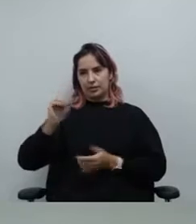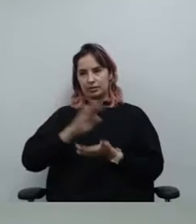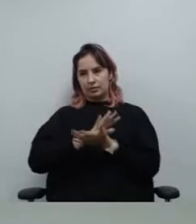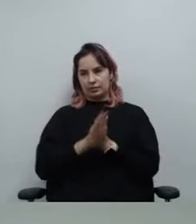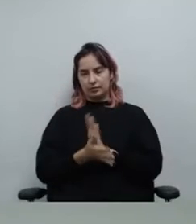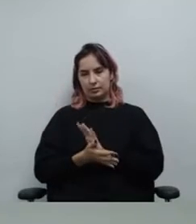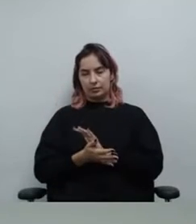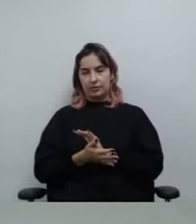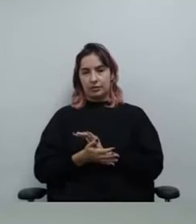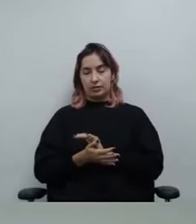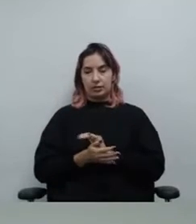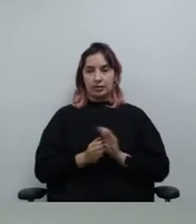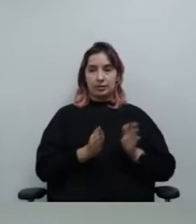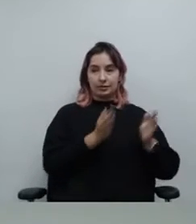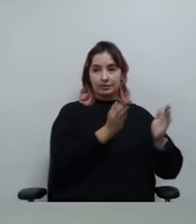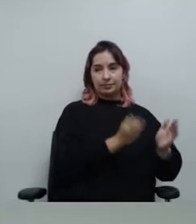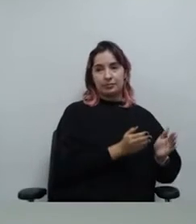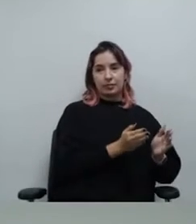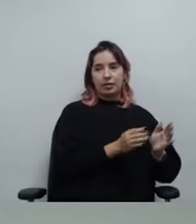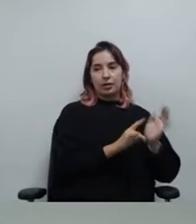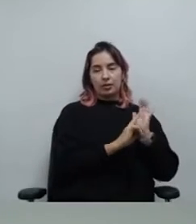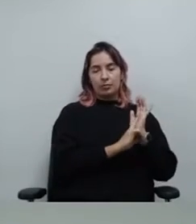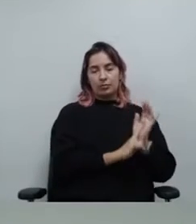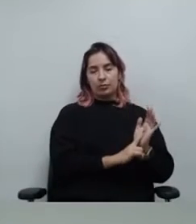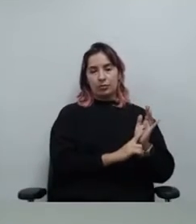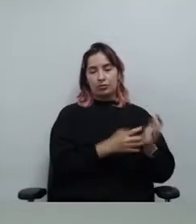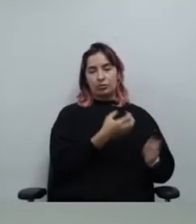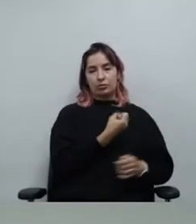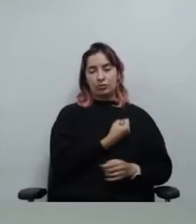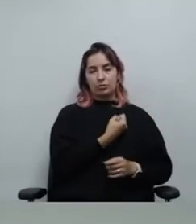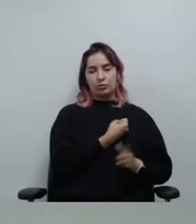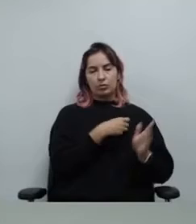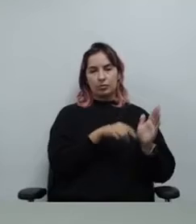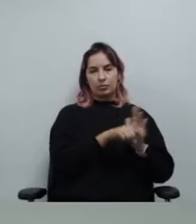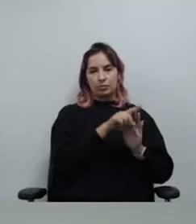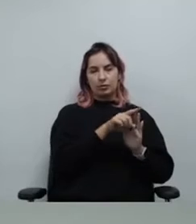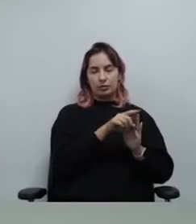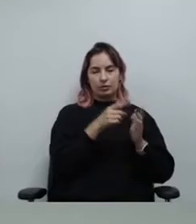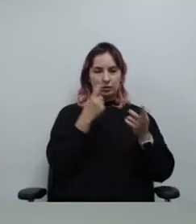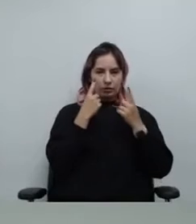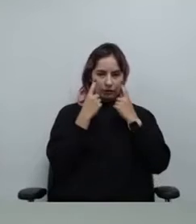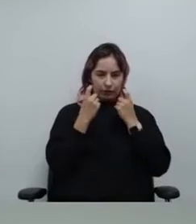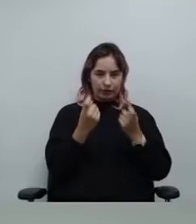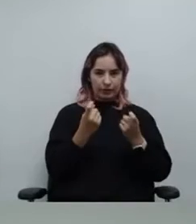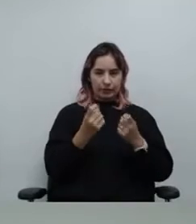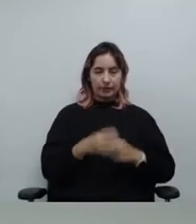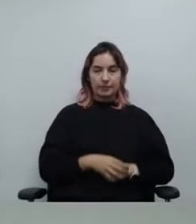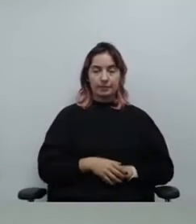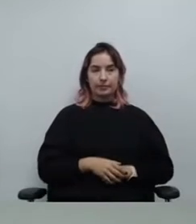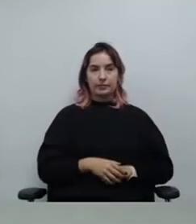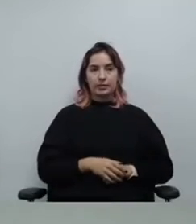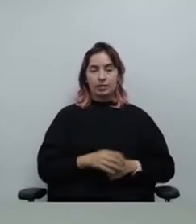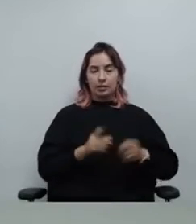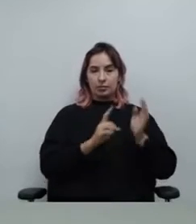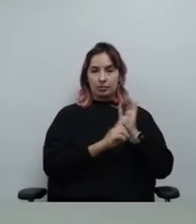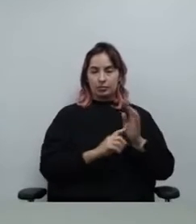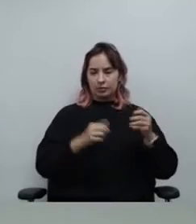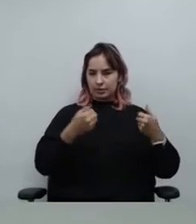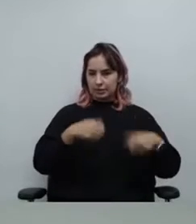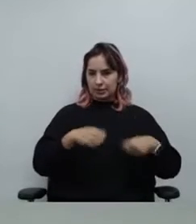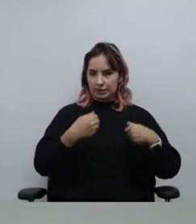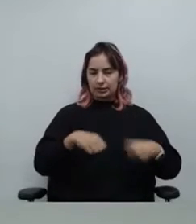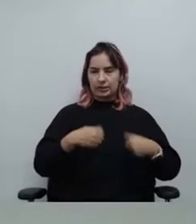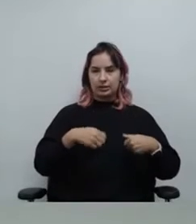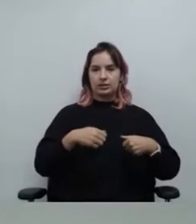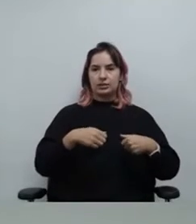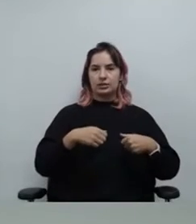país. Por outro lado, indica um aumento no número de denúncias dessas violências, o que ressalta a necessidade de uma